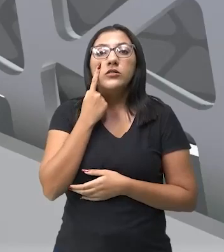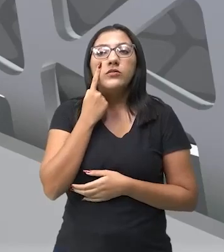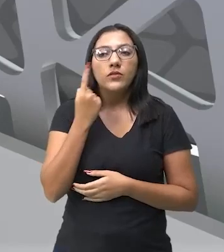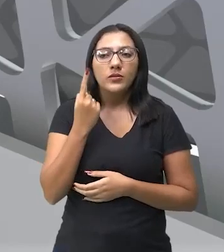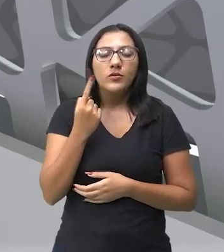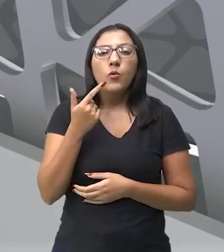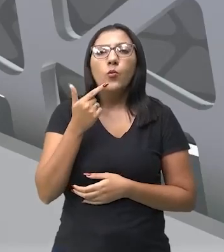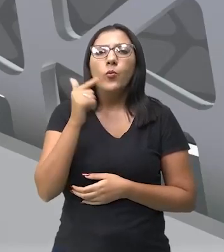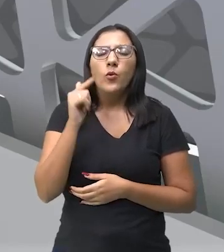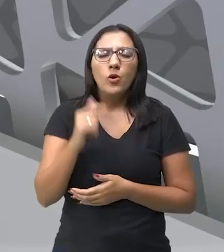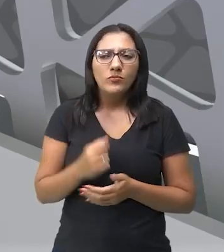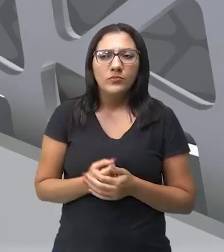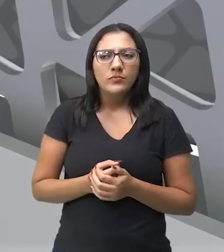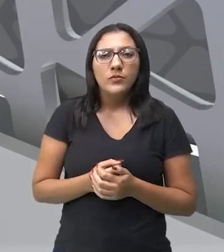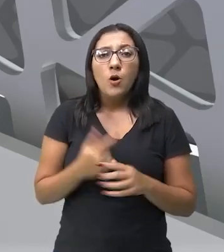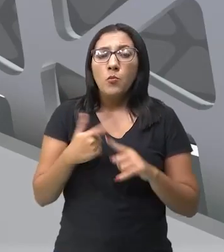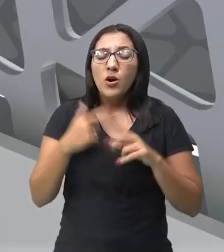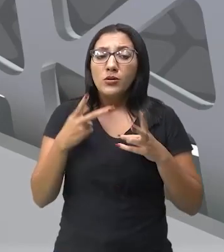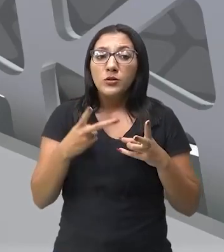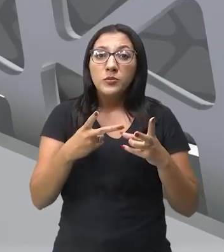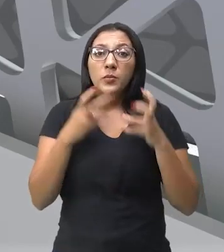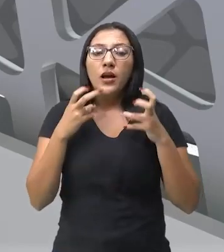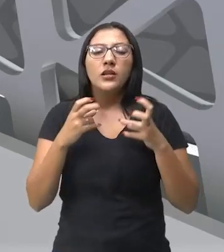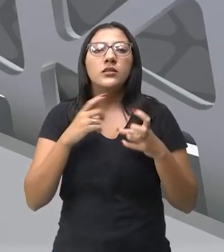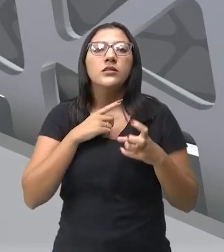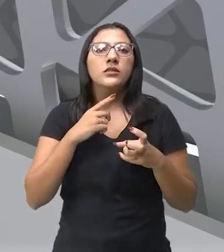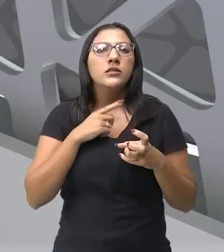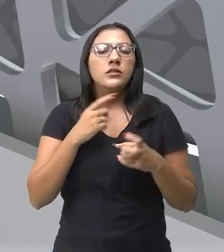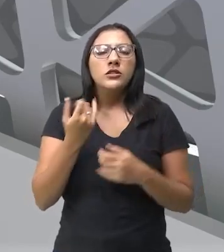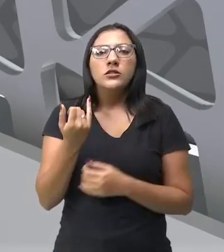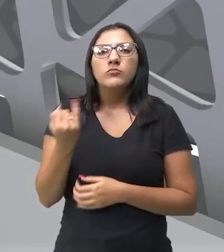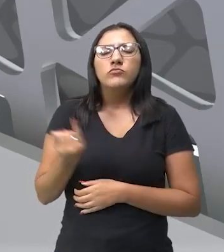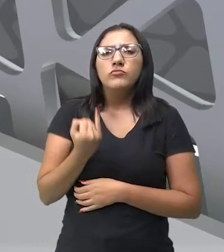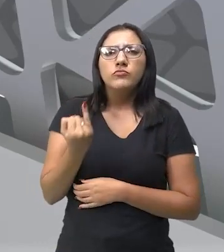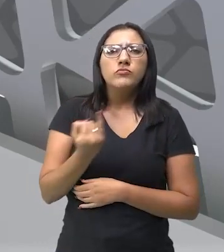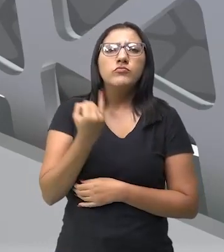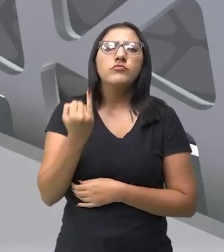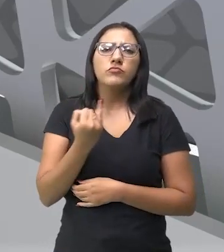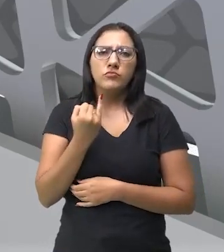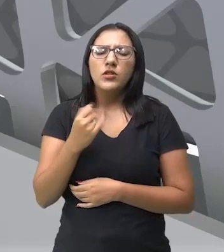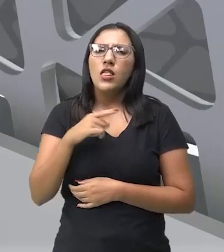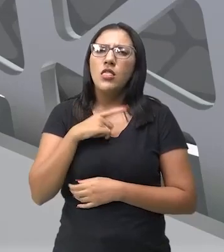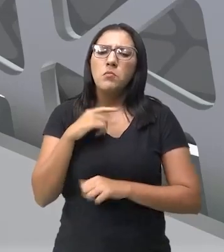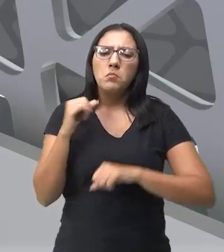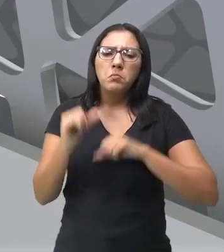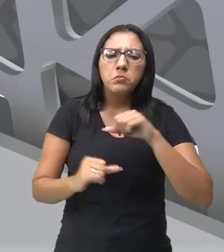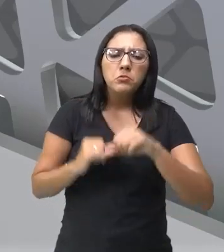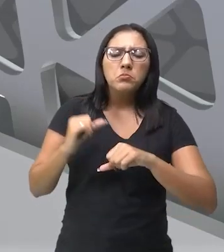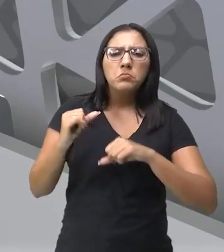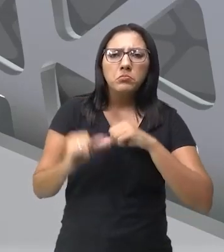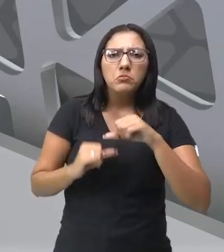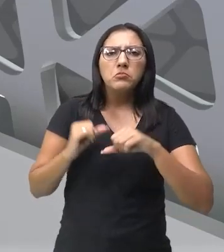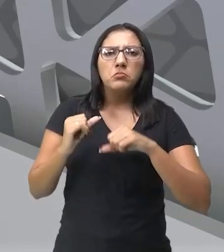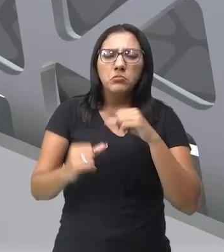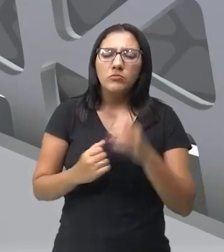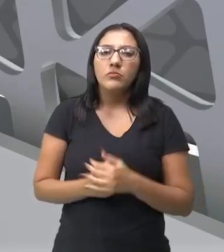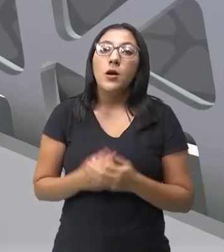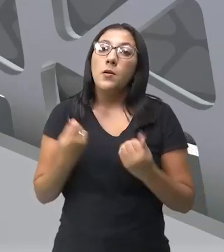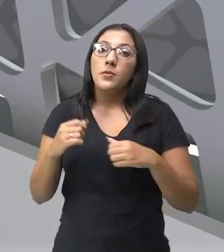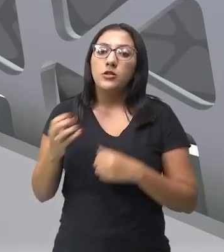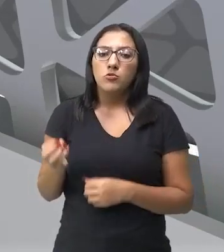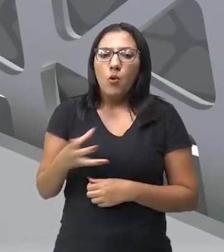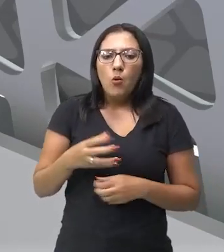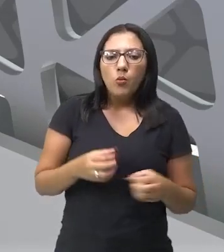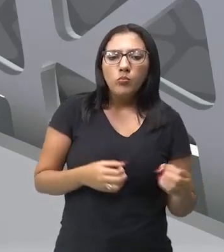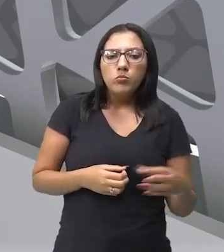quê? Porque a gente observa que as demandas sociais, elas vão se modificando. Elas vão demandando novas formas